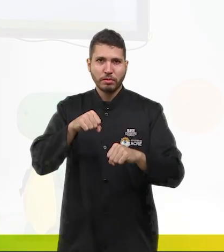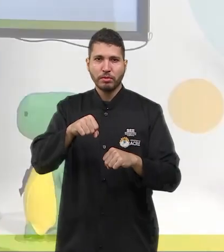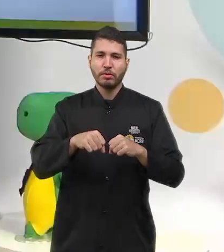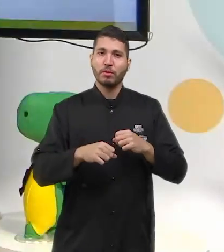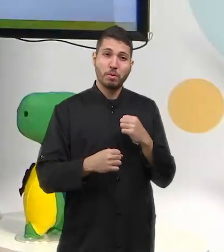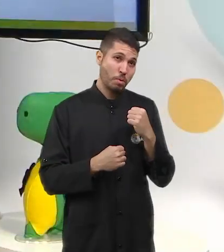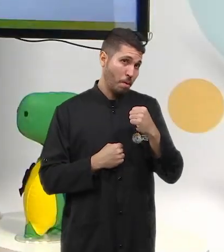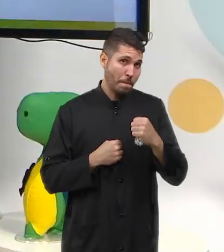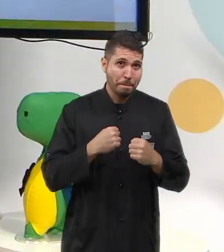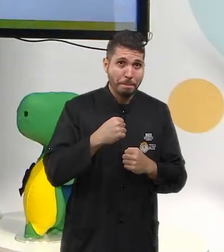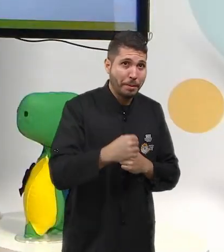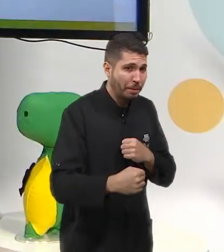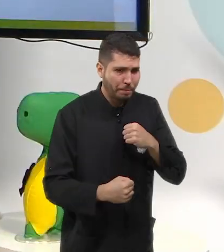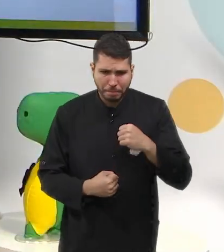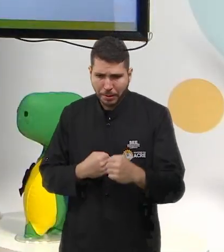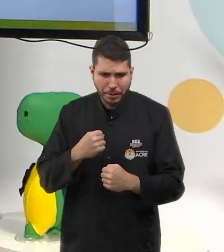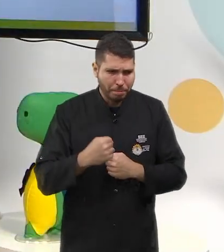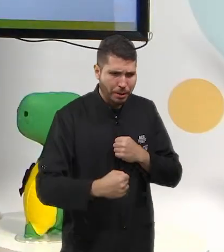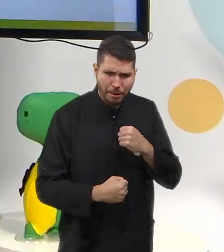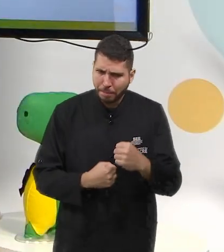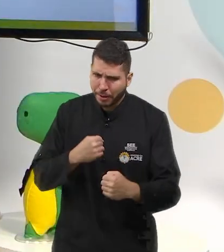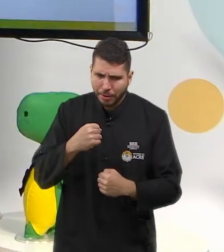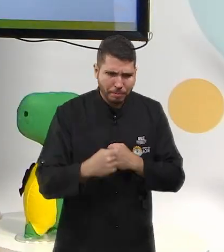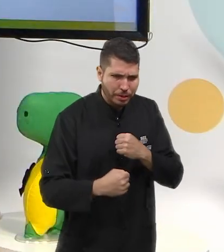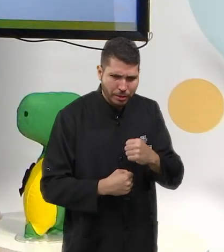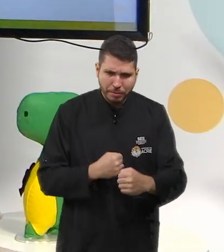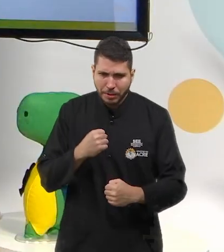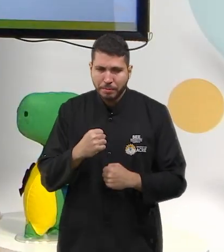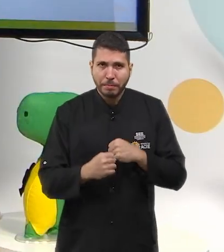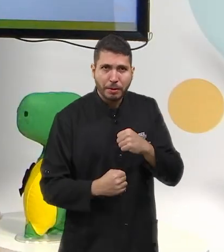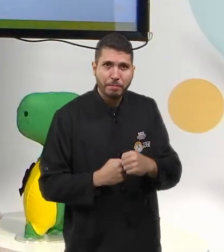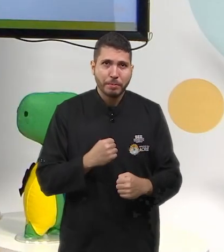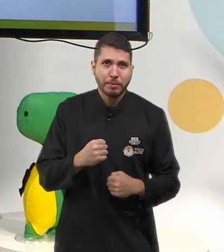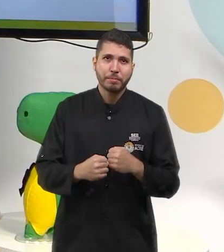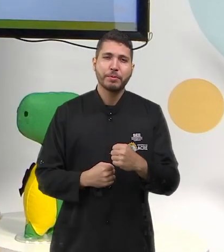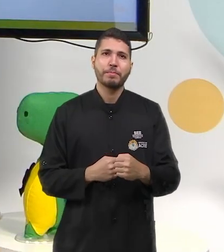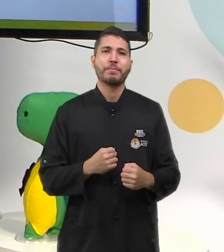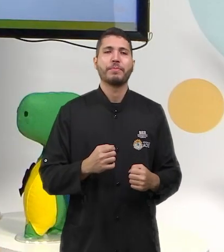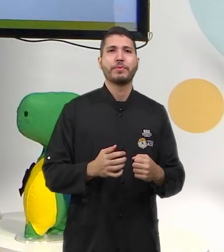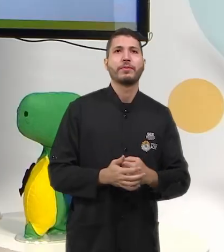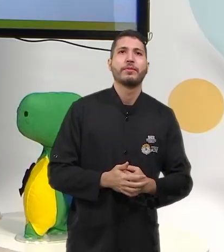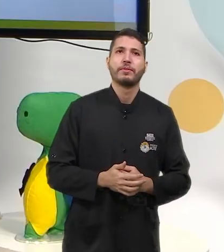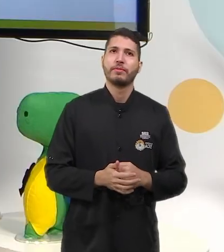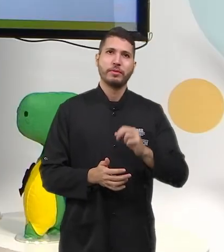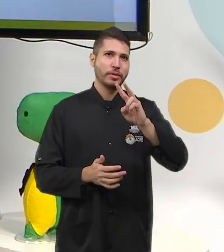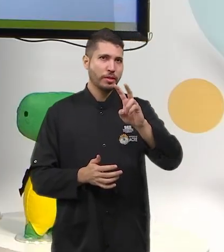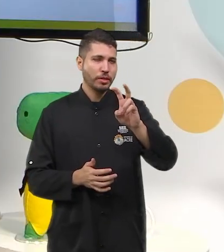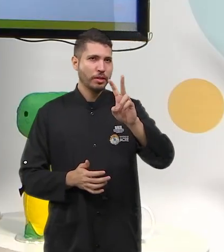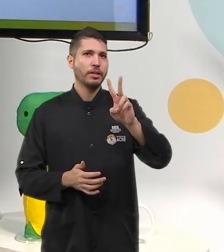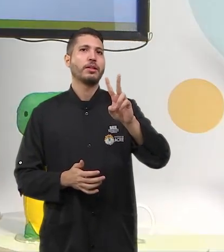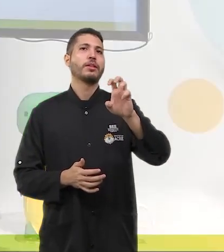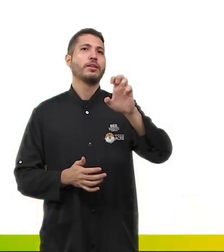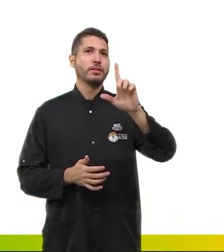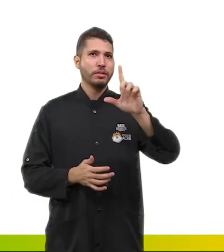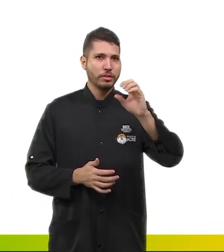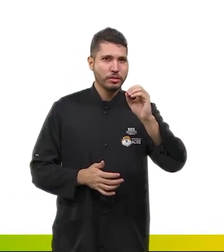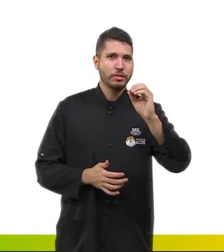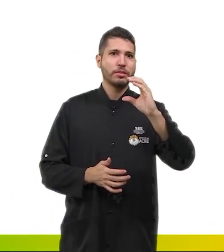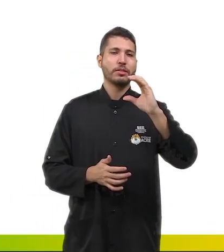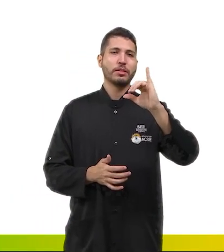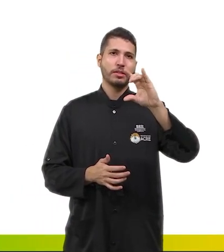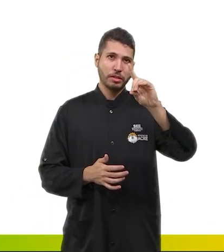ônibus. É aquilo, velocidade é a constância do movimento em ação, basicamente isso, tranquilo? Em movimentos aqui